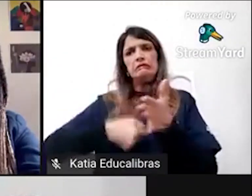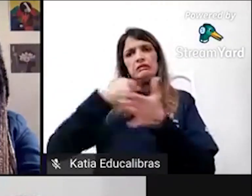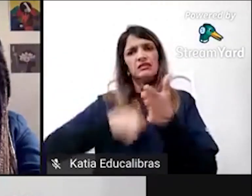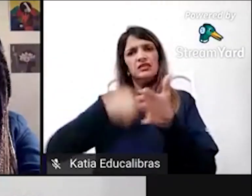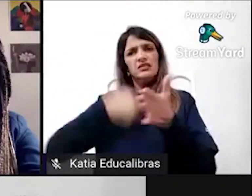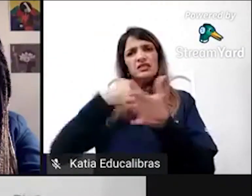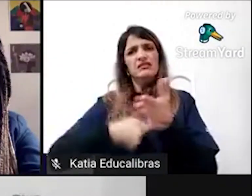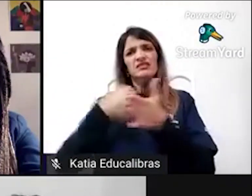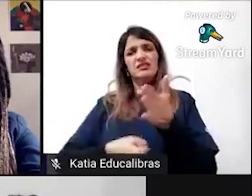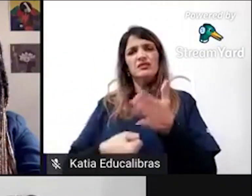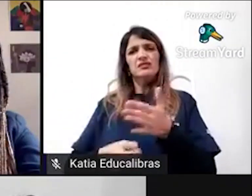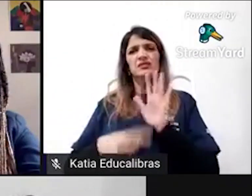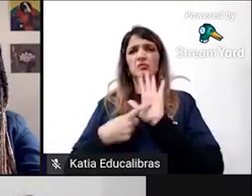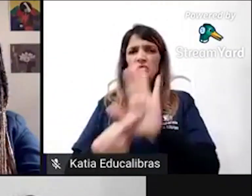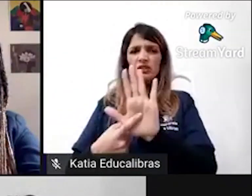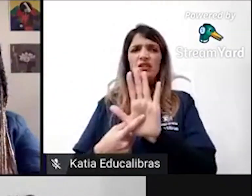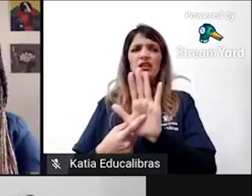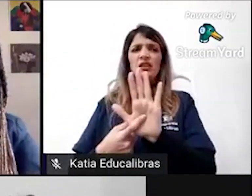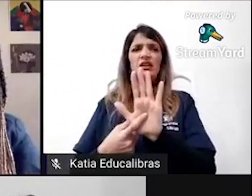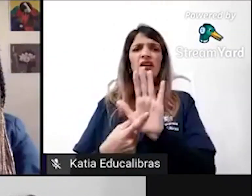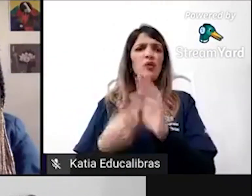possibilidades, as nossas condições